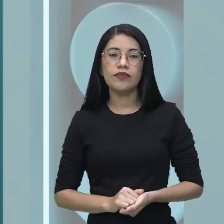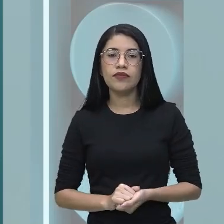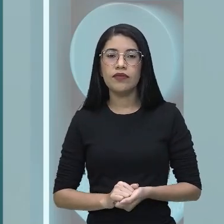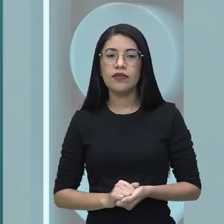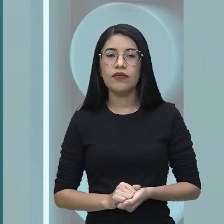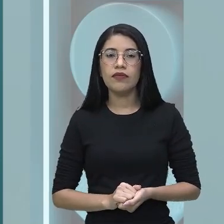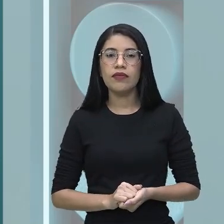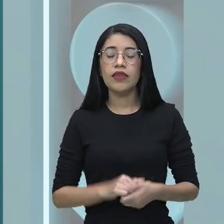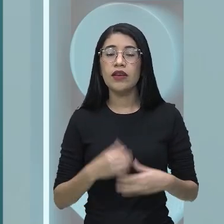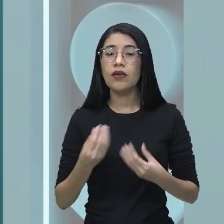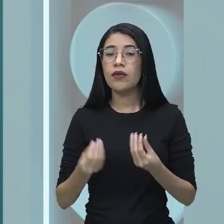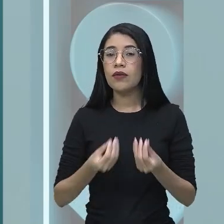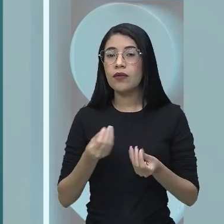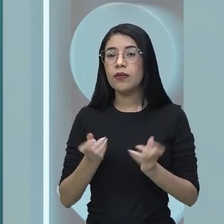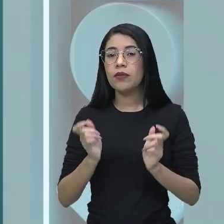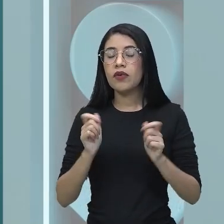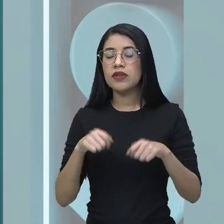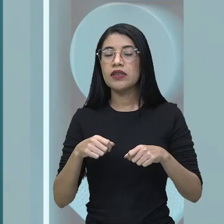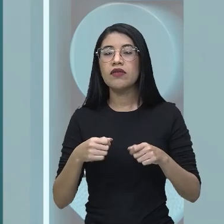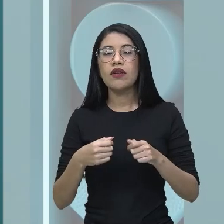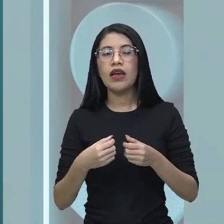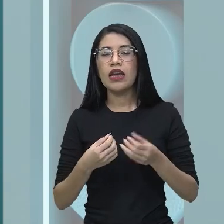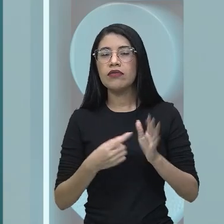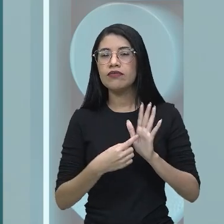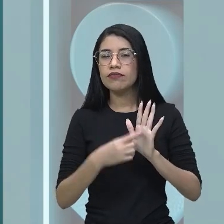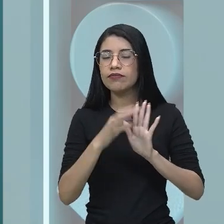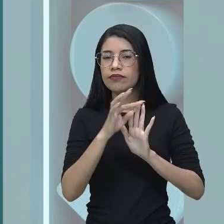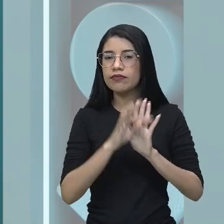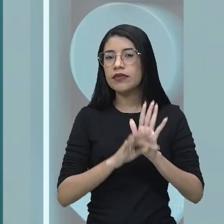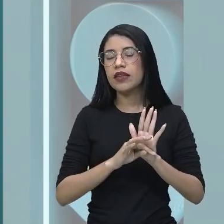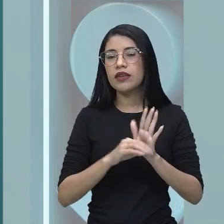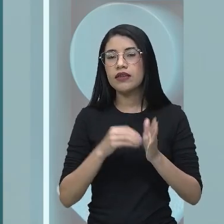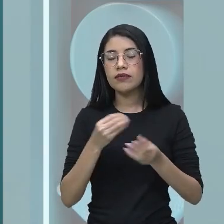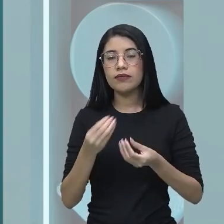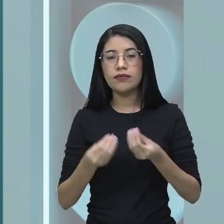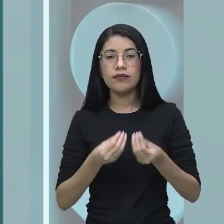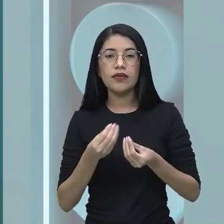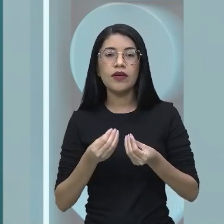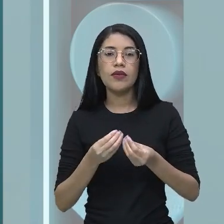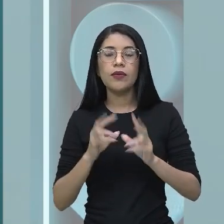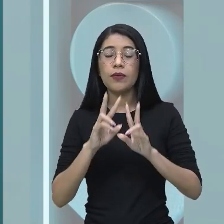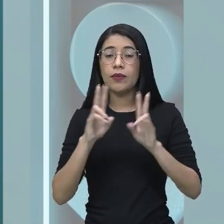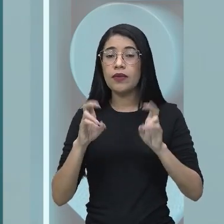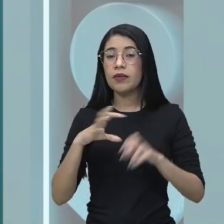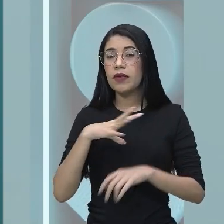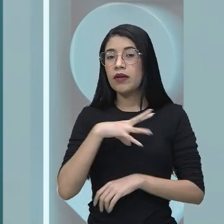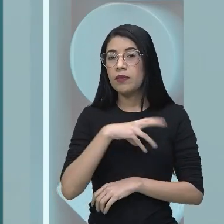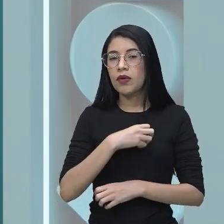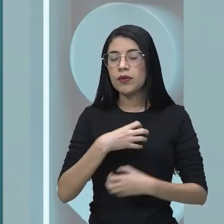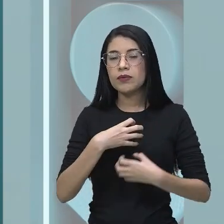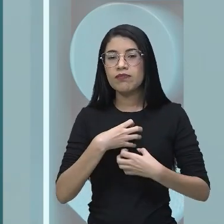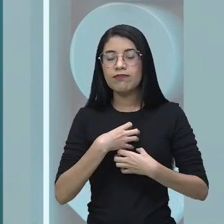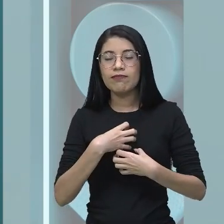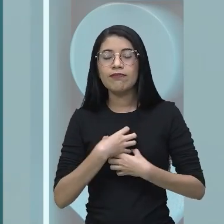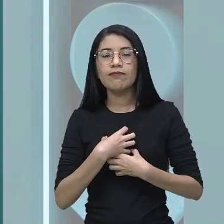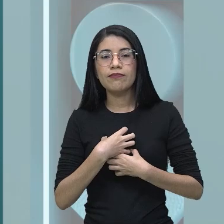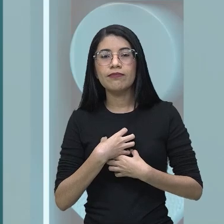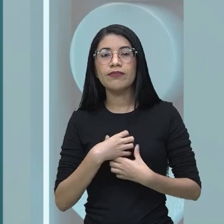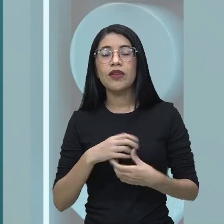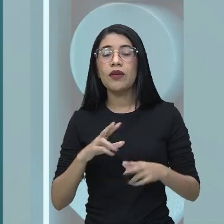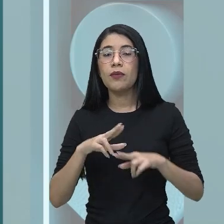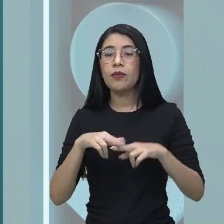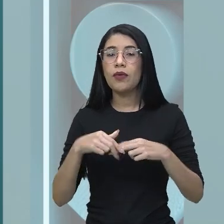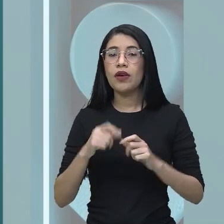percebam a forma como ele apresenta esse texto paraa gente falando sobre o amor falando sobre o sentimento amoroso por isso que ele é